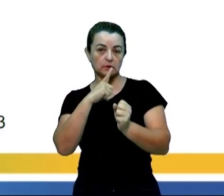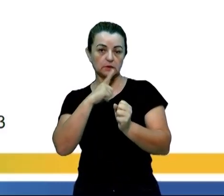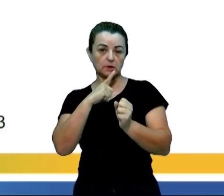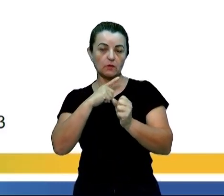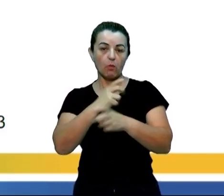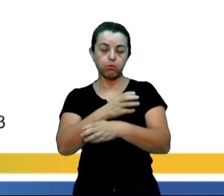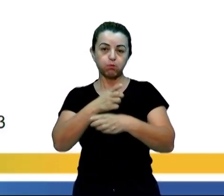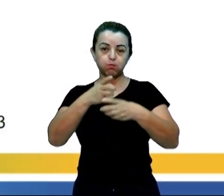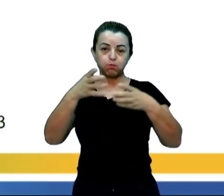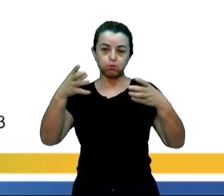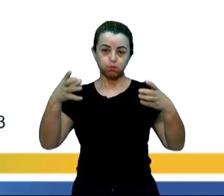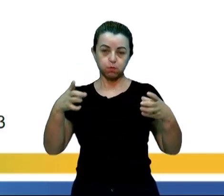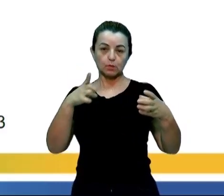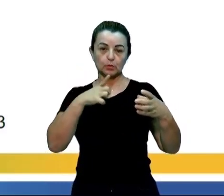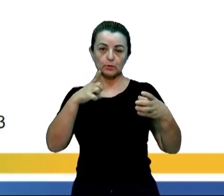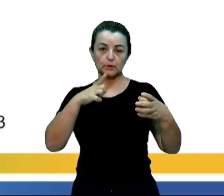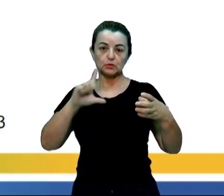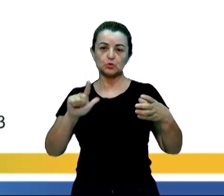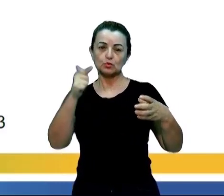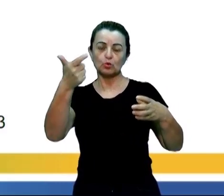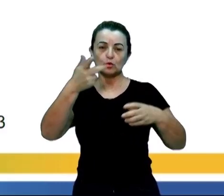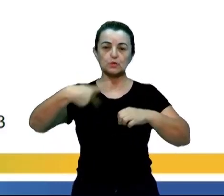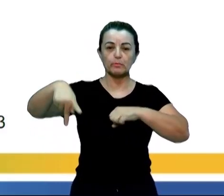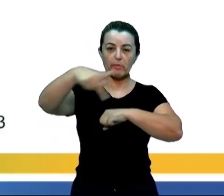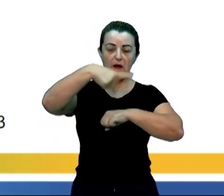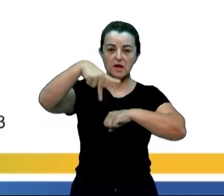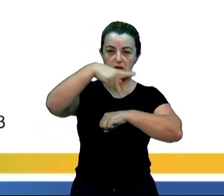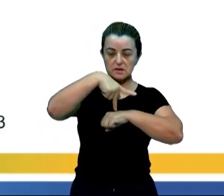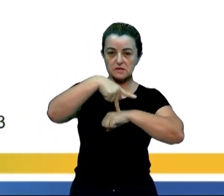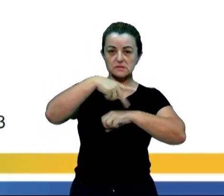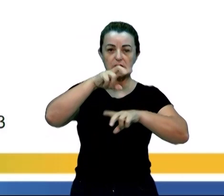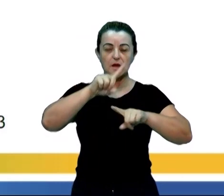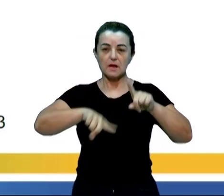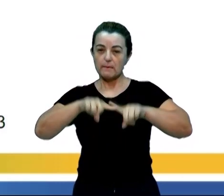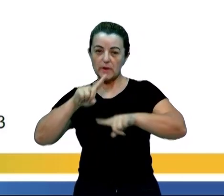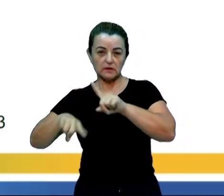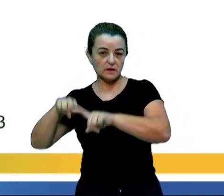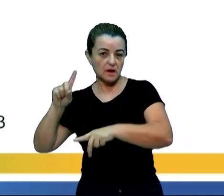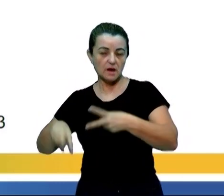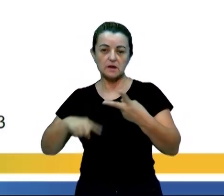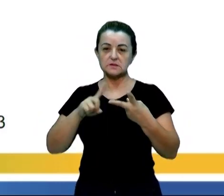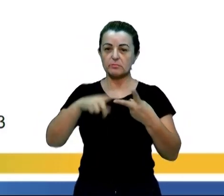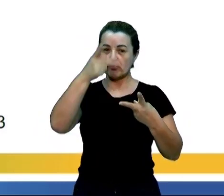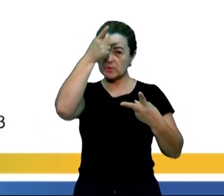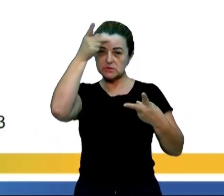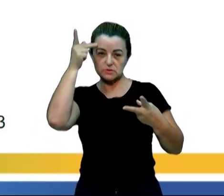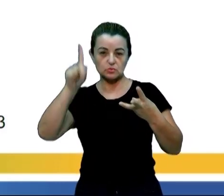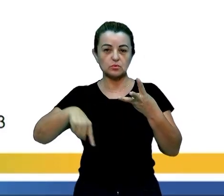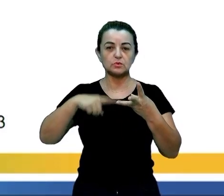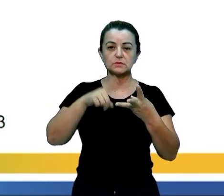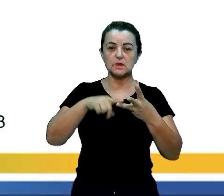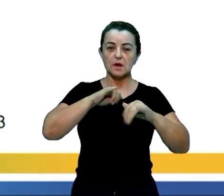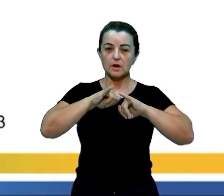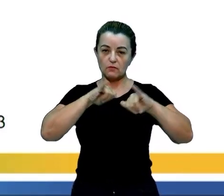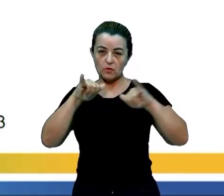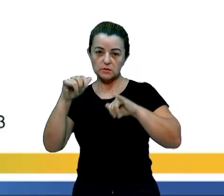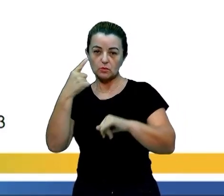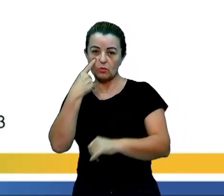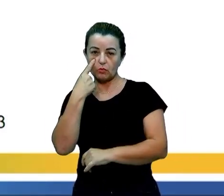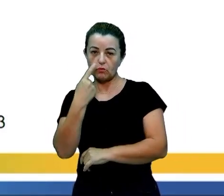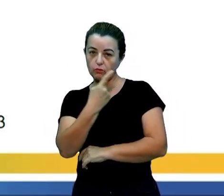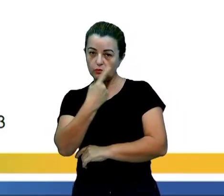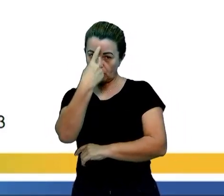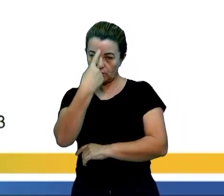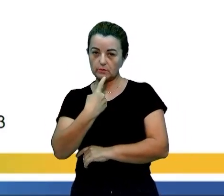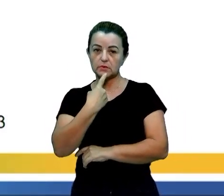nos fluxos internacionais de capitais, mercadorias, pessoas e informações. O que é que a gente tem aí nessa imagem, pessoal, que a gente